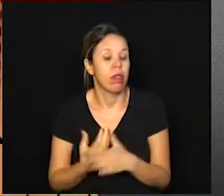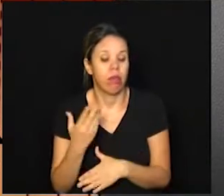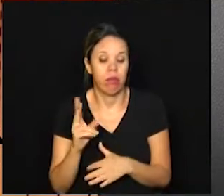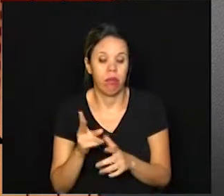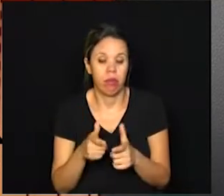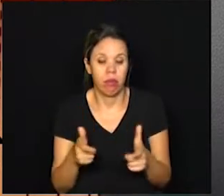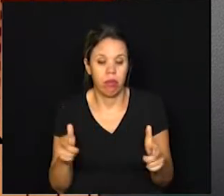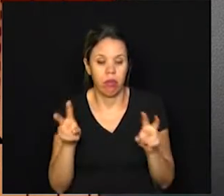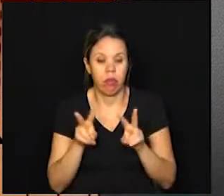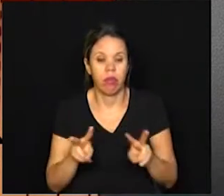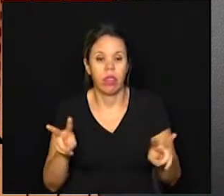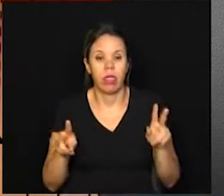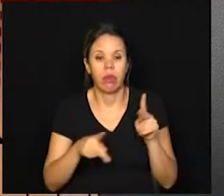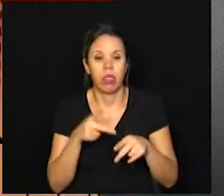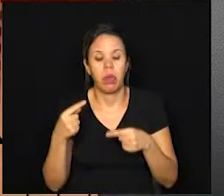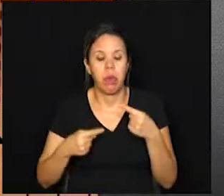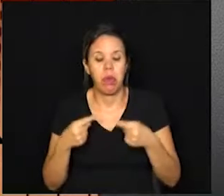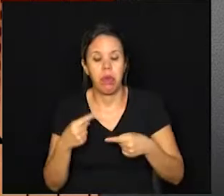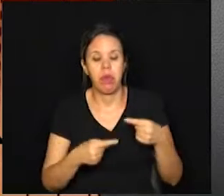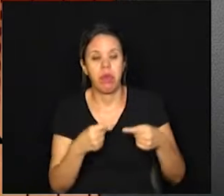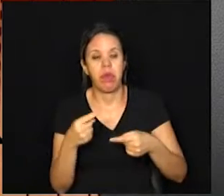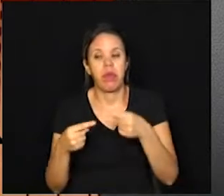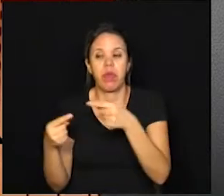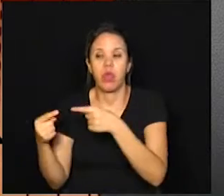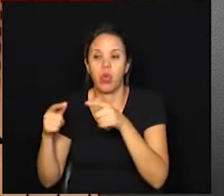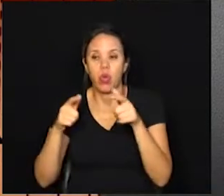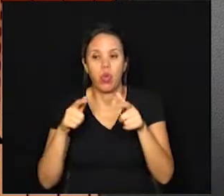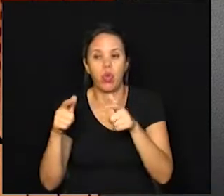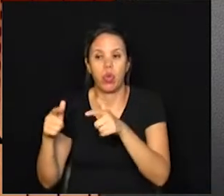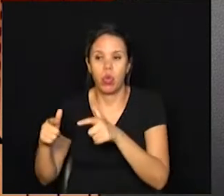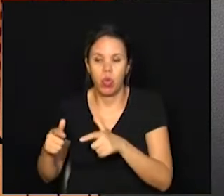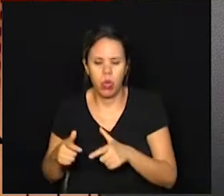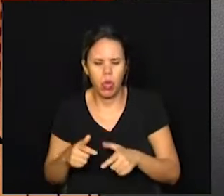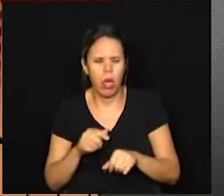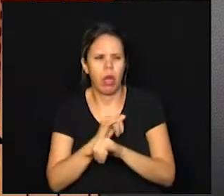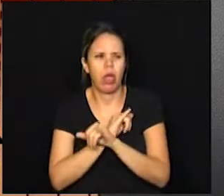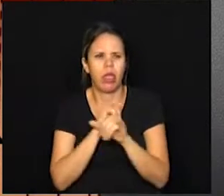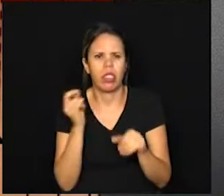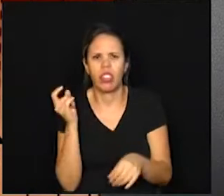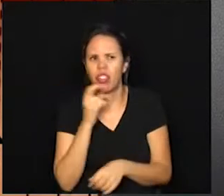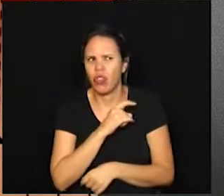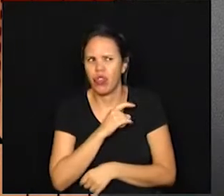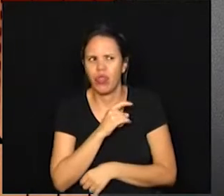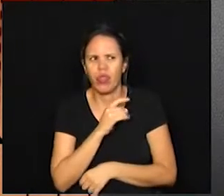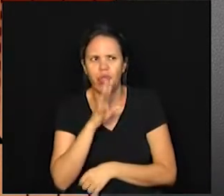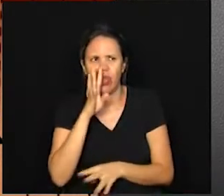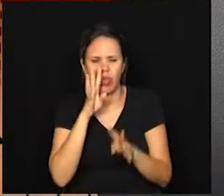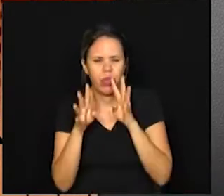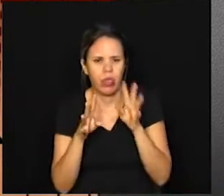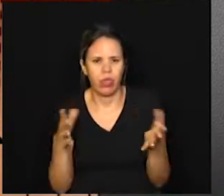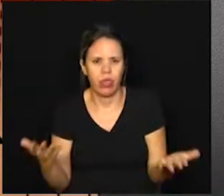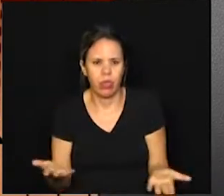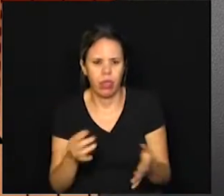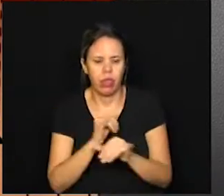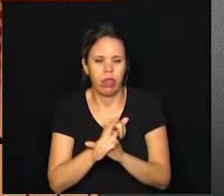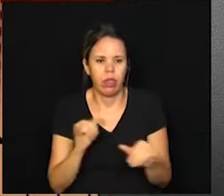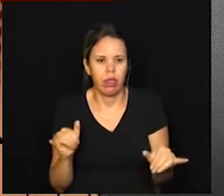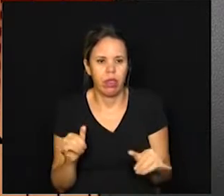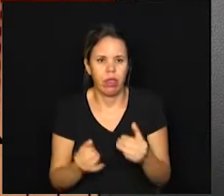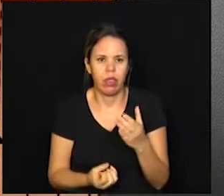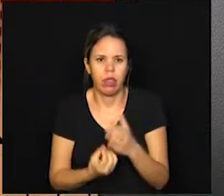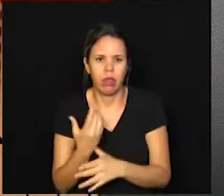mais visível e debatido. As mensagens falsas, fake news, quando divulgadas,